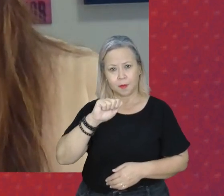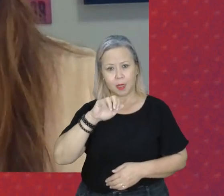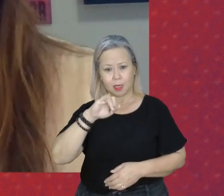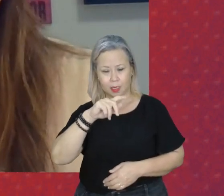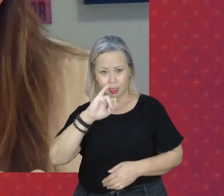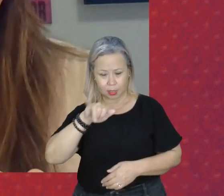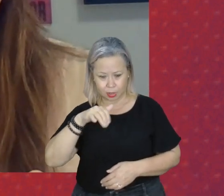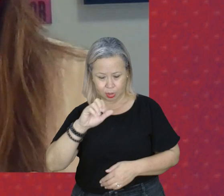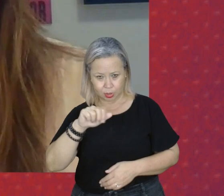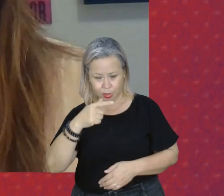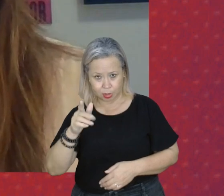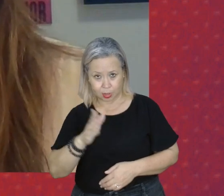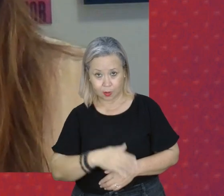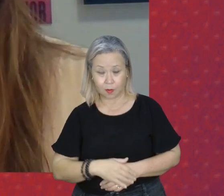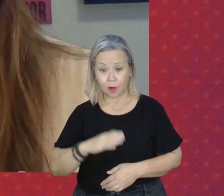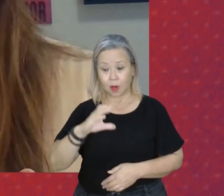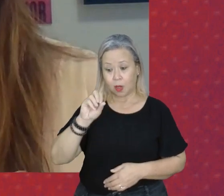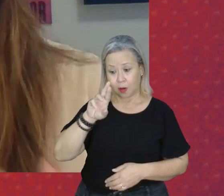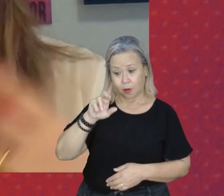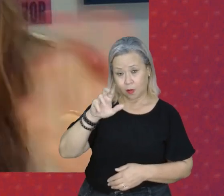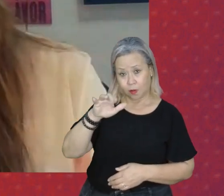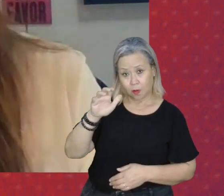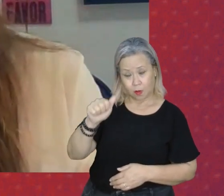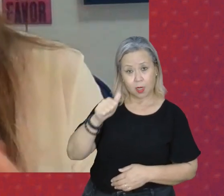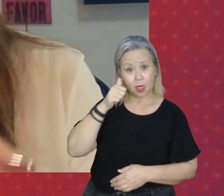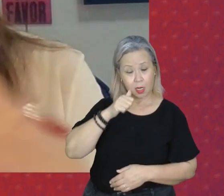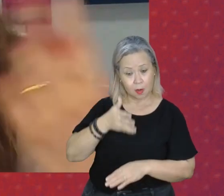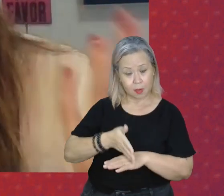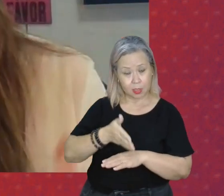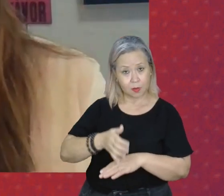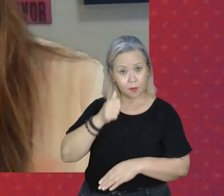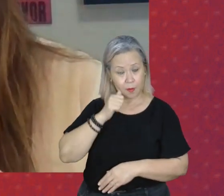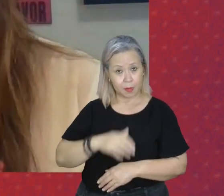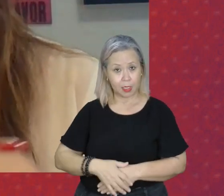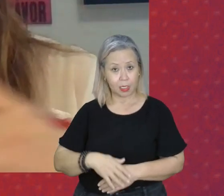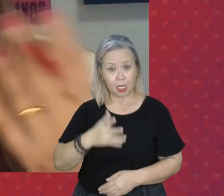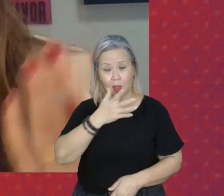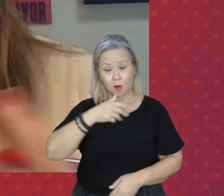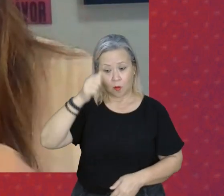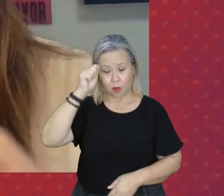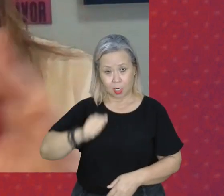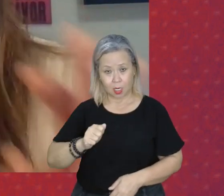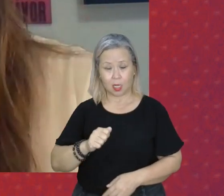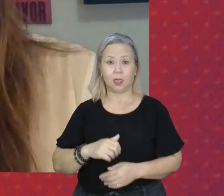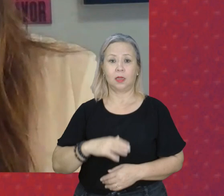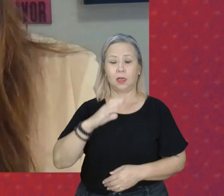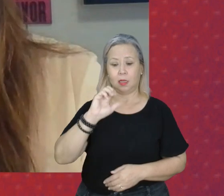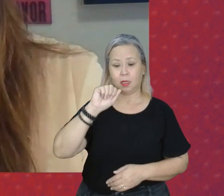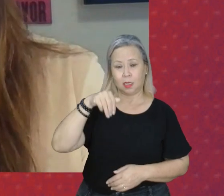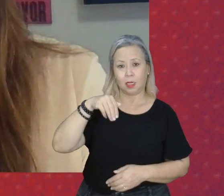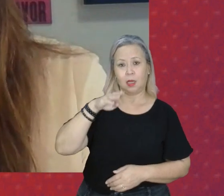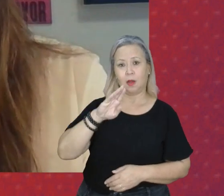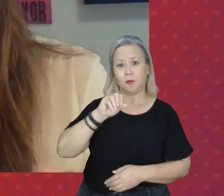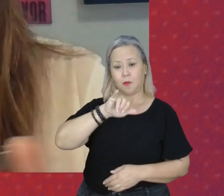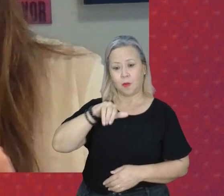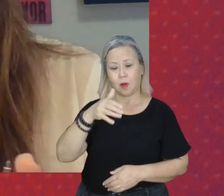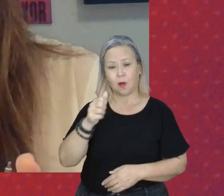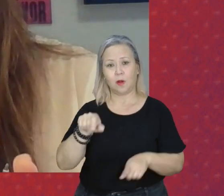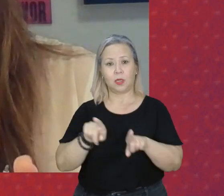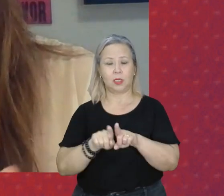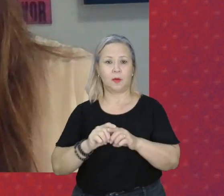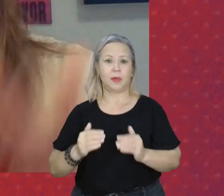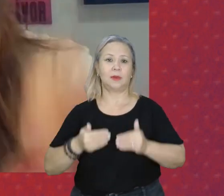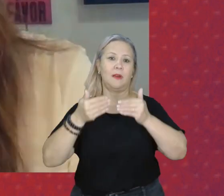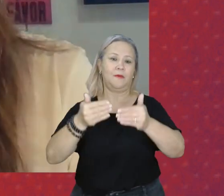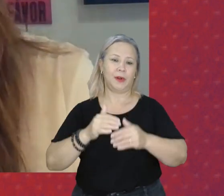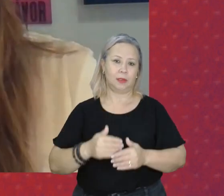frente do Brasil de participação feminina nos parlamentos, até a Ucrânia, a Camboja. Estou aqui, até peguei aqui, gente, vocês não estão vendo, mas eu